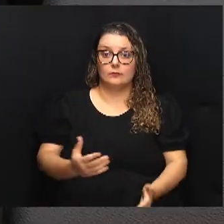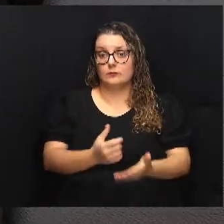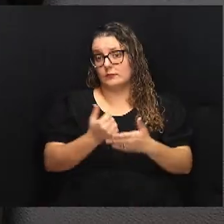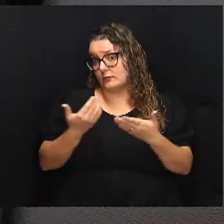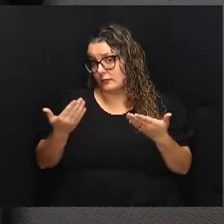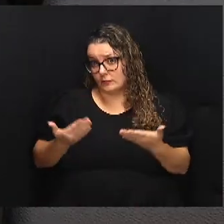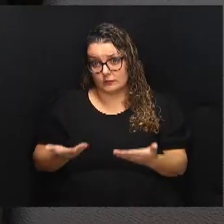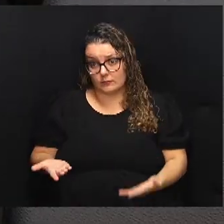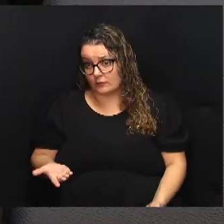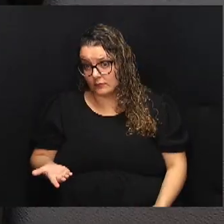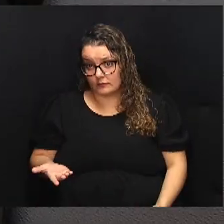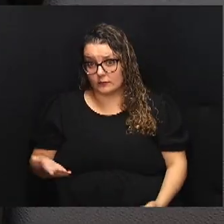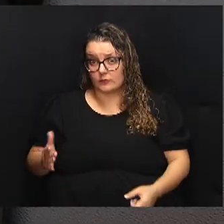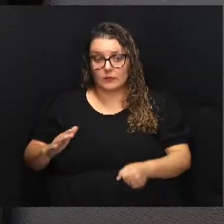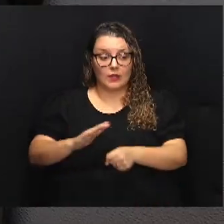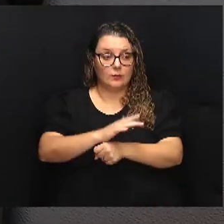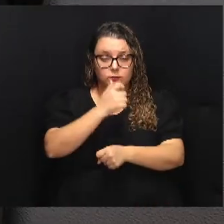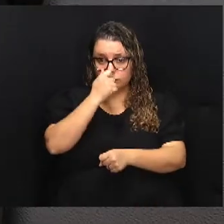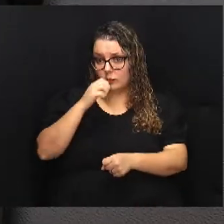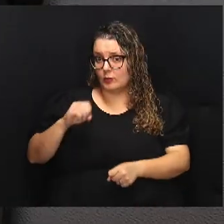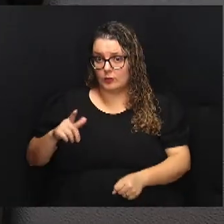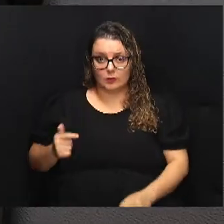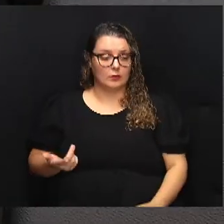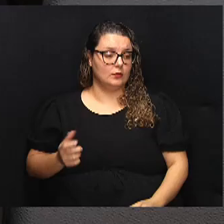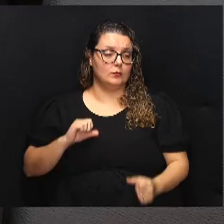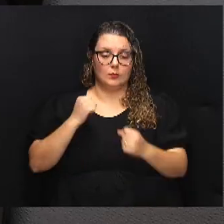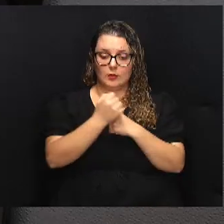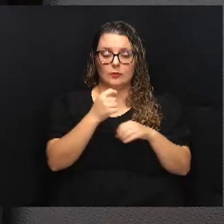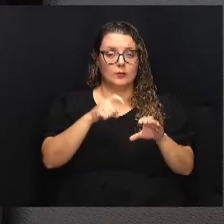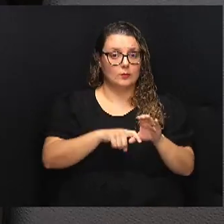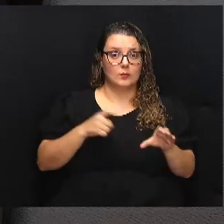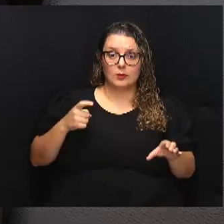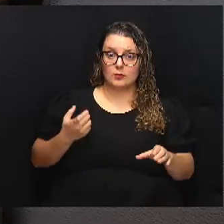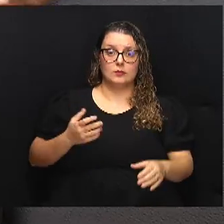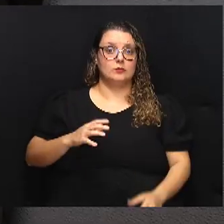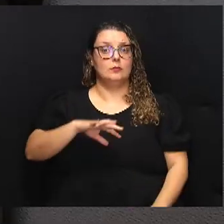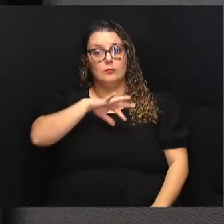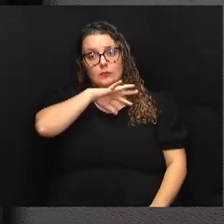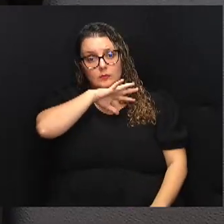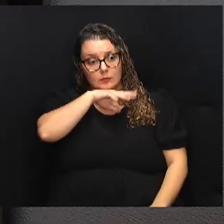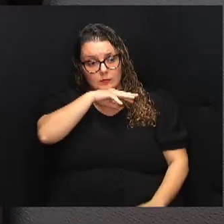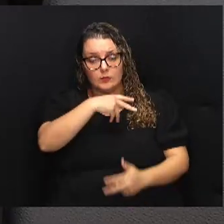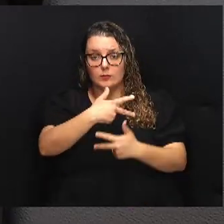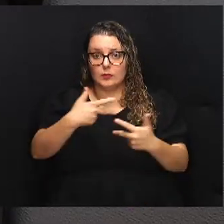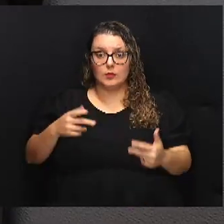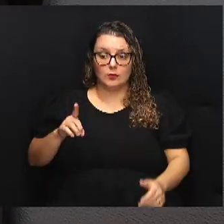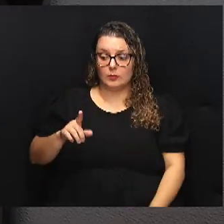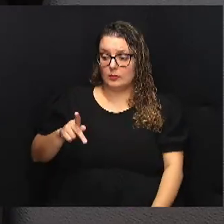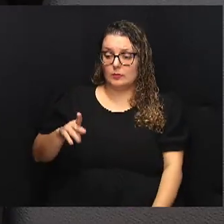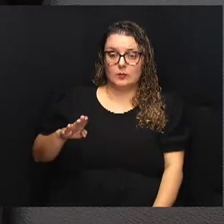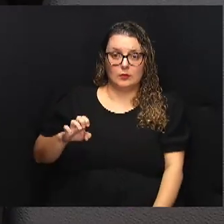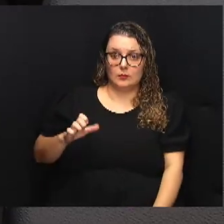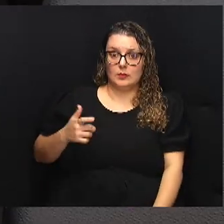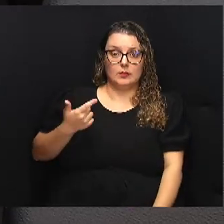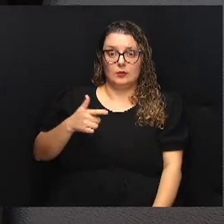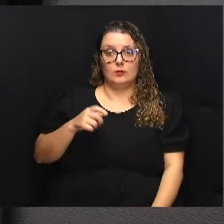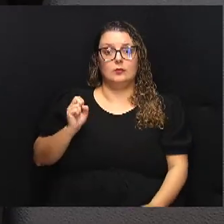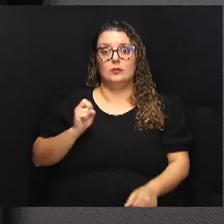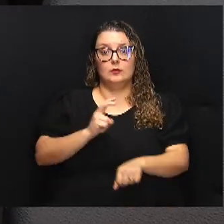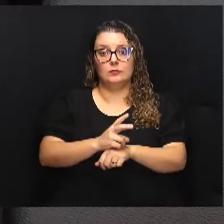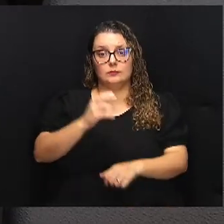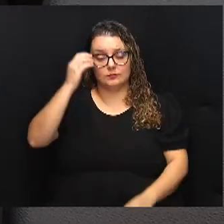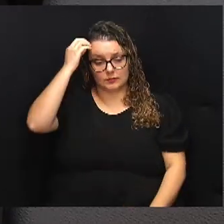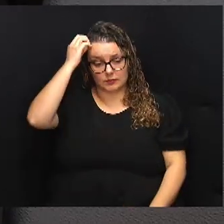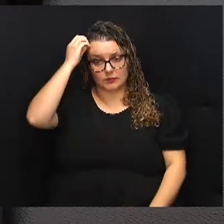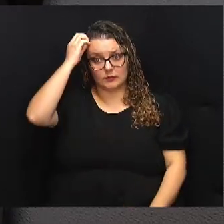hoje, não tem, tá tudo cheio, as ONGs estão cheias, os protetores estão cheios de animais também, lá o DPBEA não tem também vagas. E eu falei